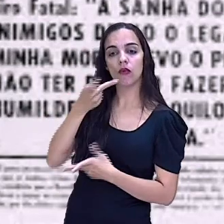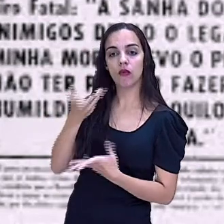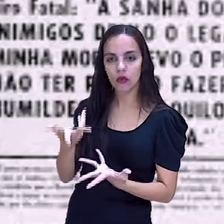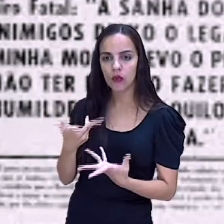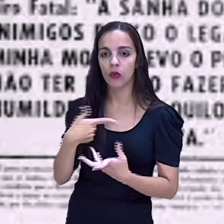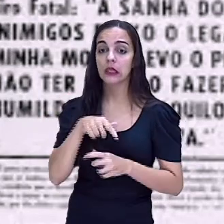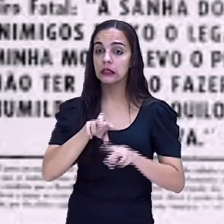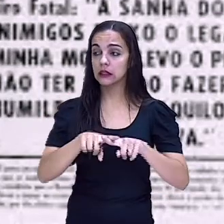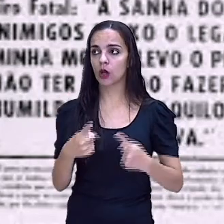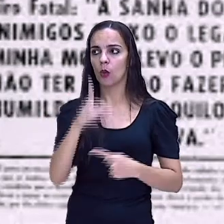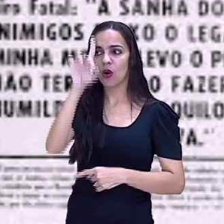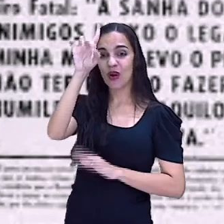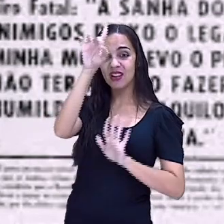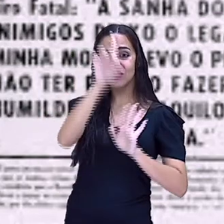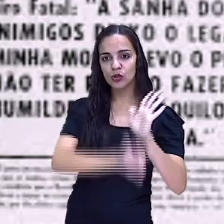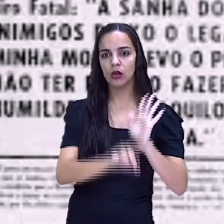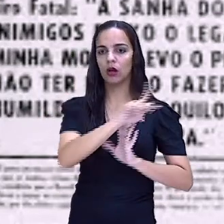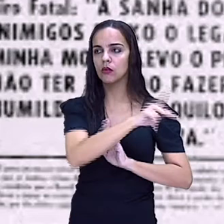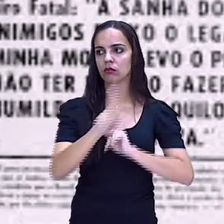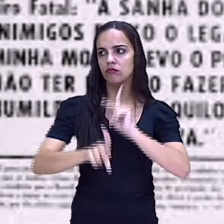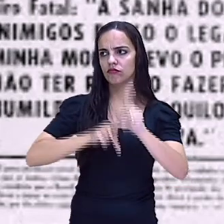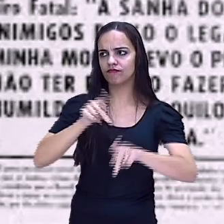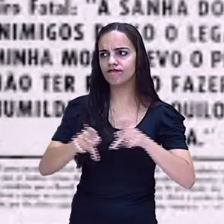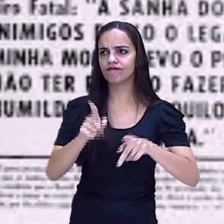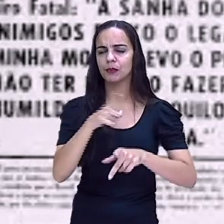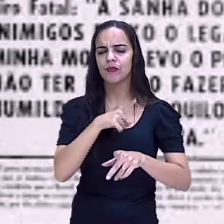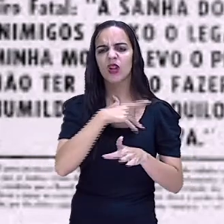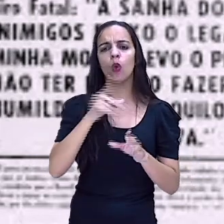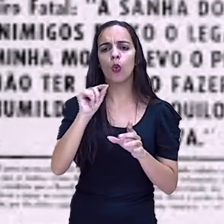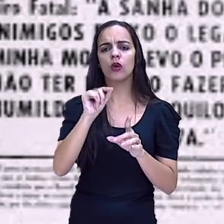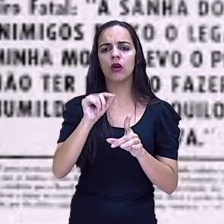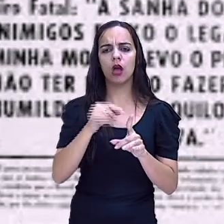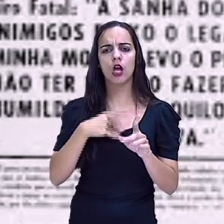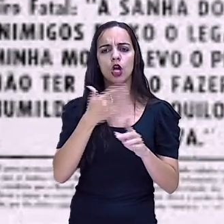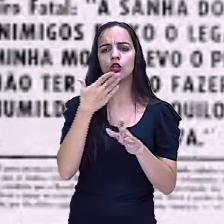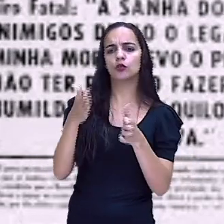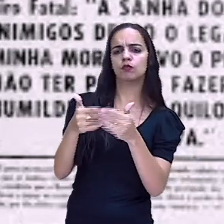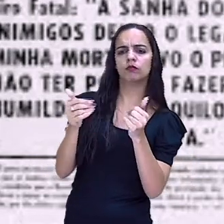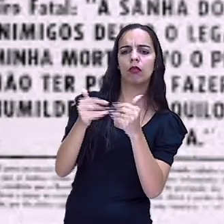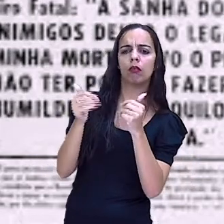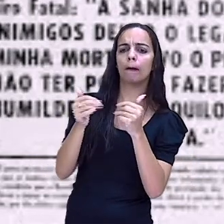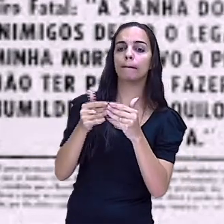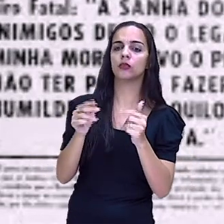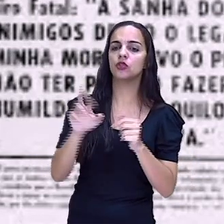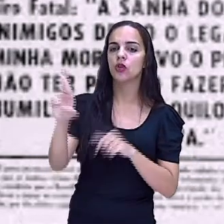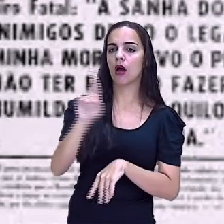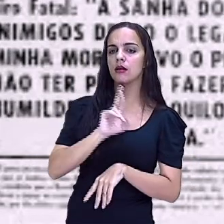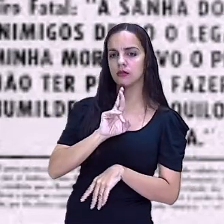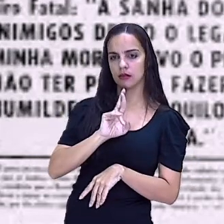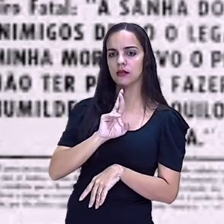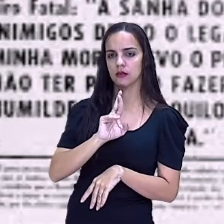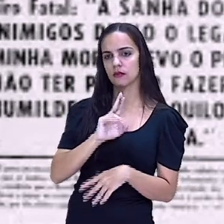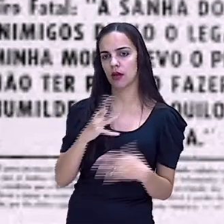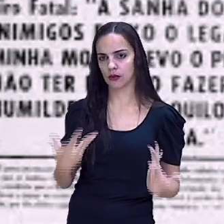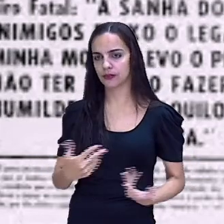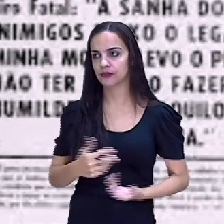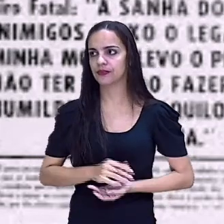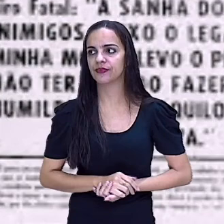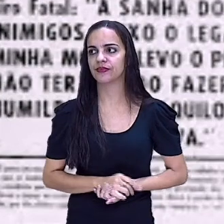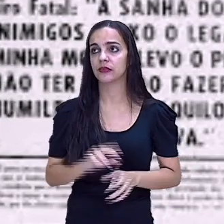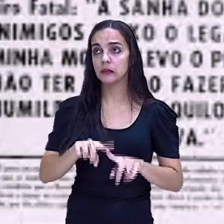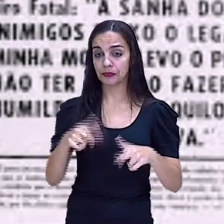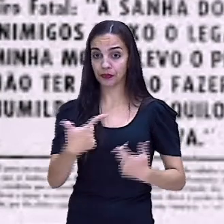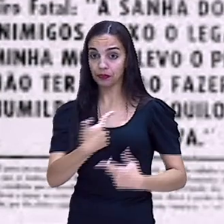o direito do povo de pressionar, fiscalizar e cobrar.